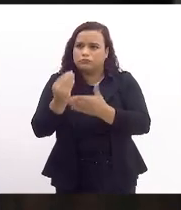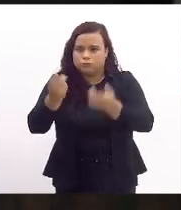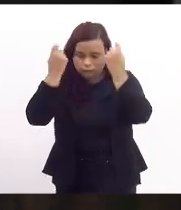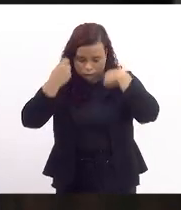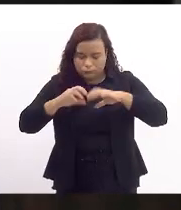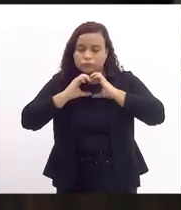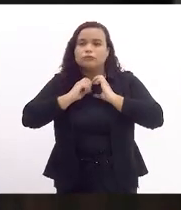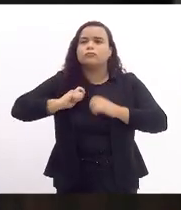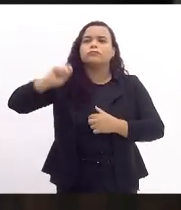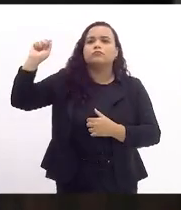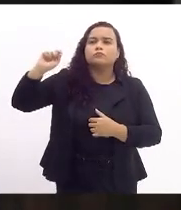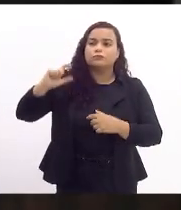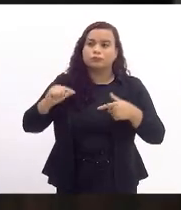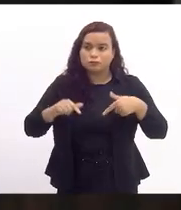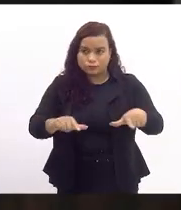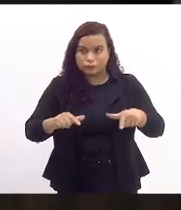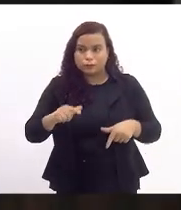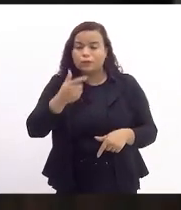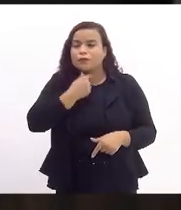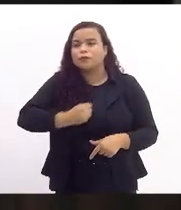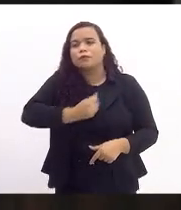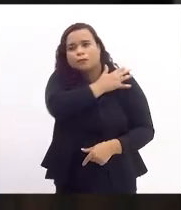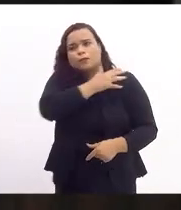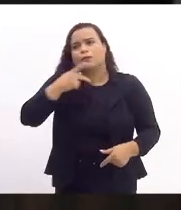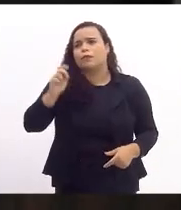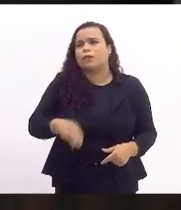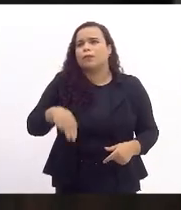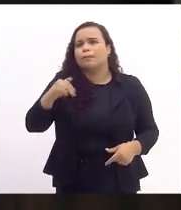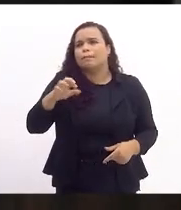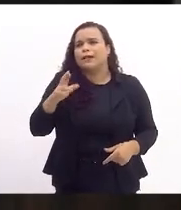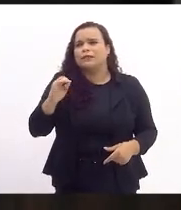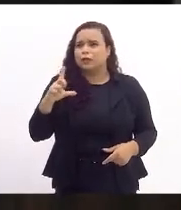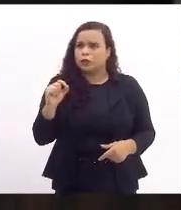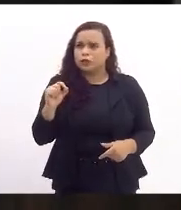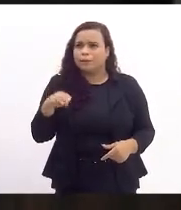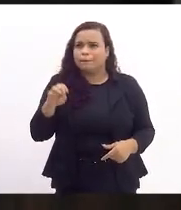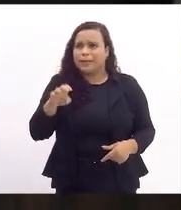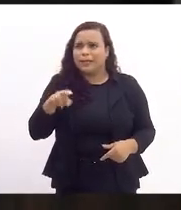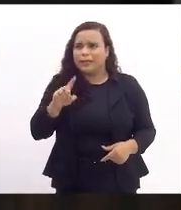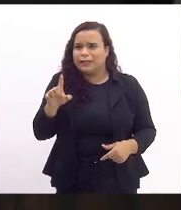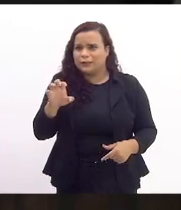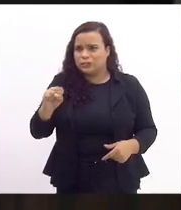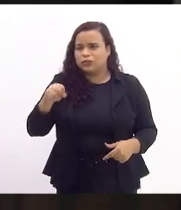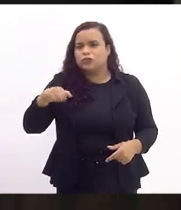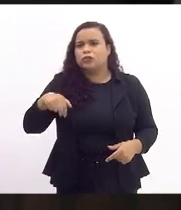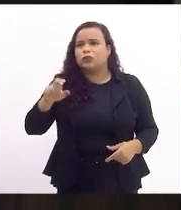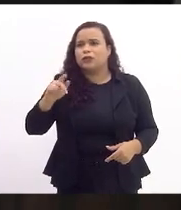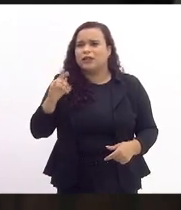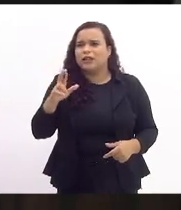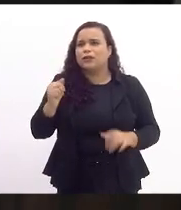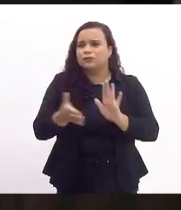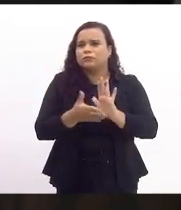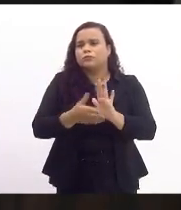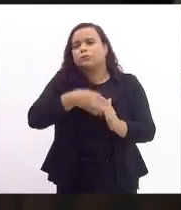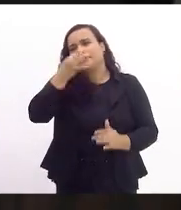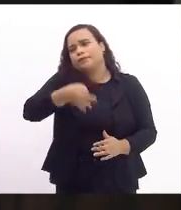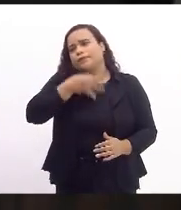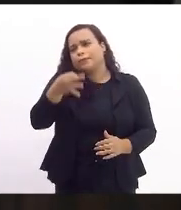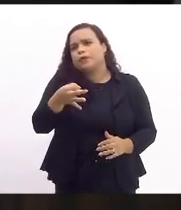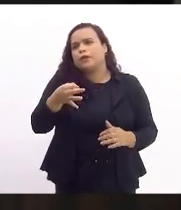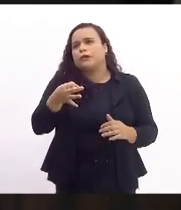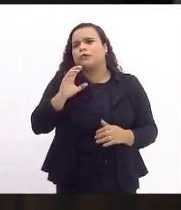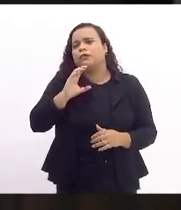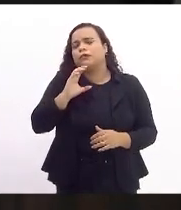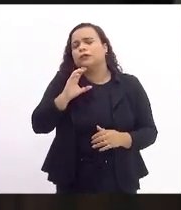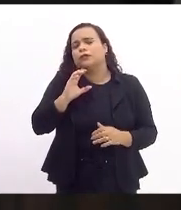diploma ao Coronel PM Marcelo Menezes Nogueira o parecer da comissão de normas internas e proposições externas favorável